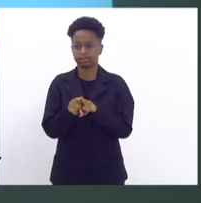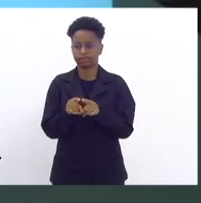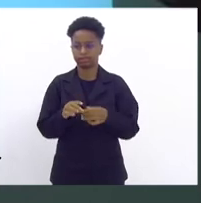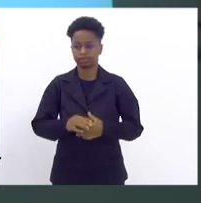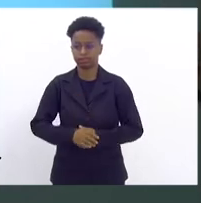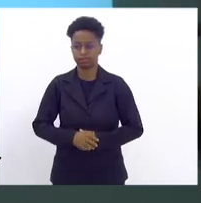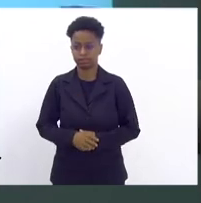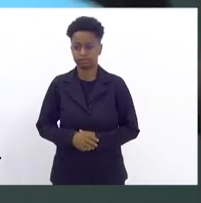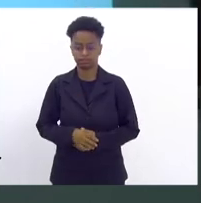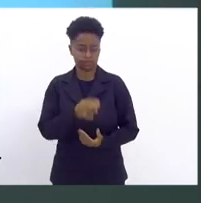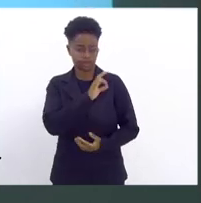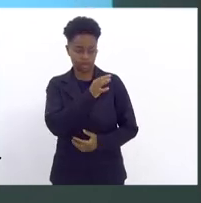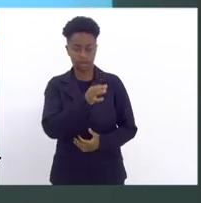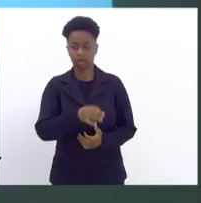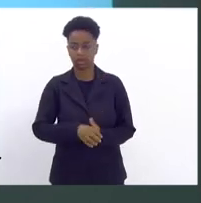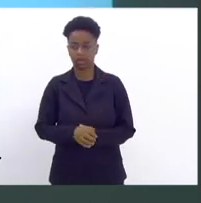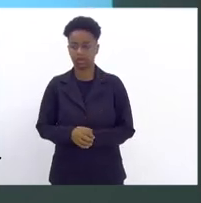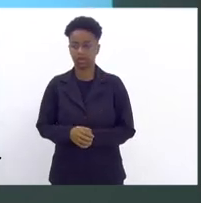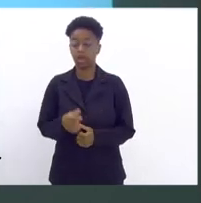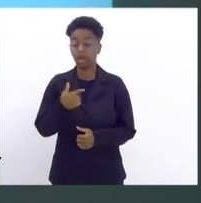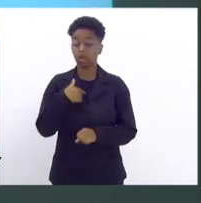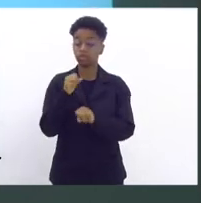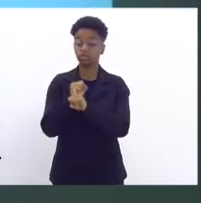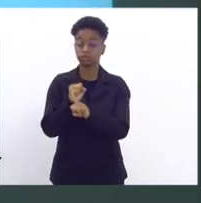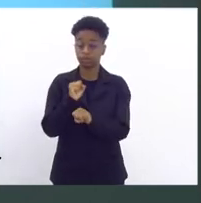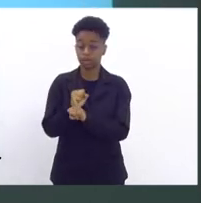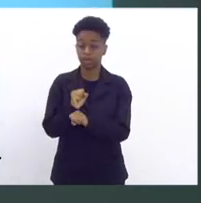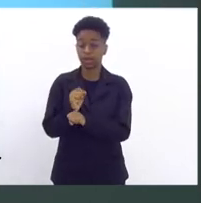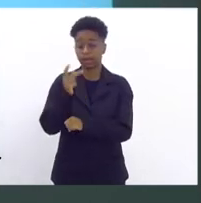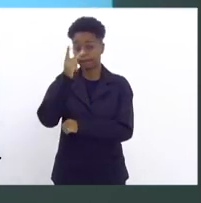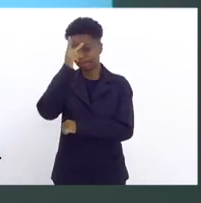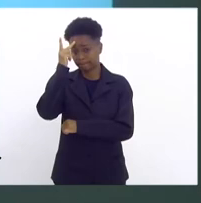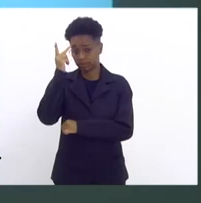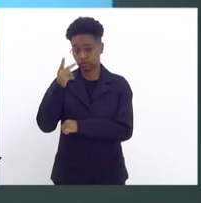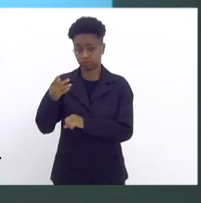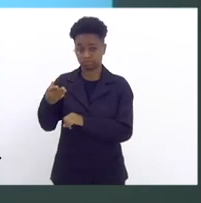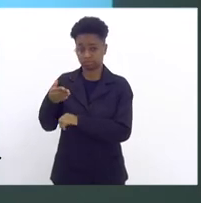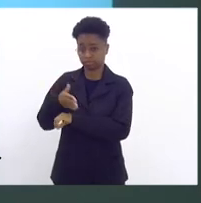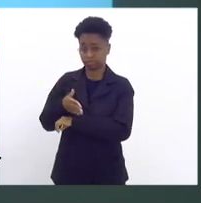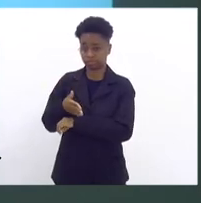foi para eu esperei muito A pessoa passar